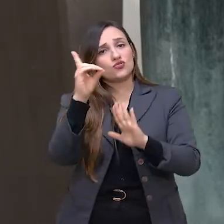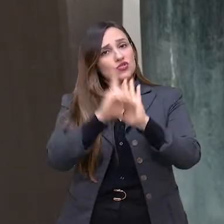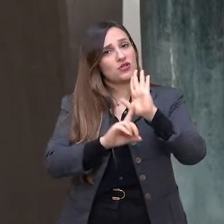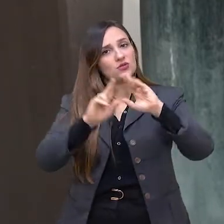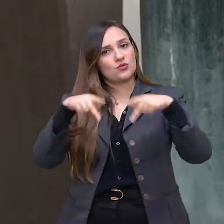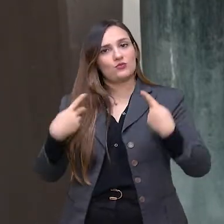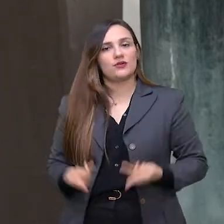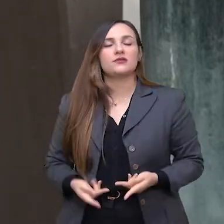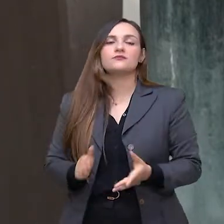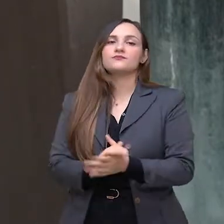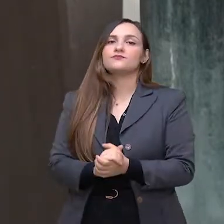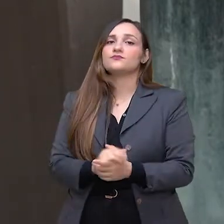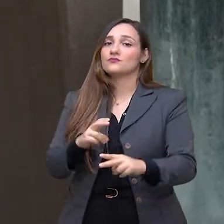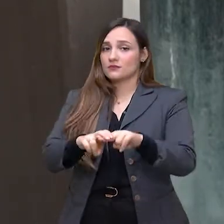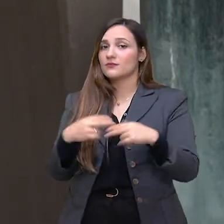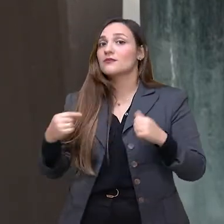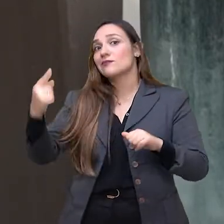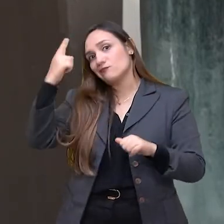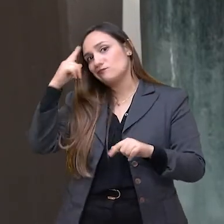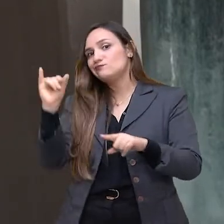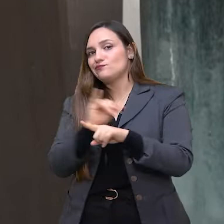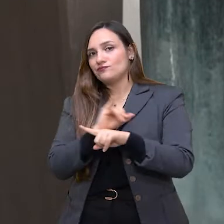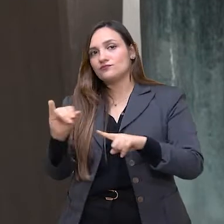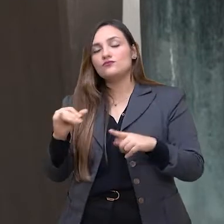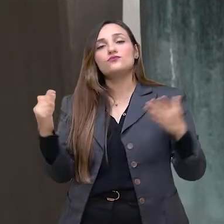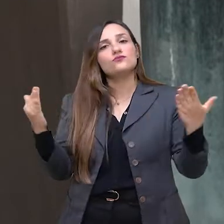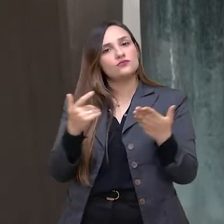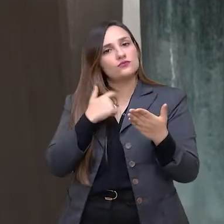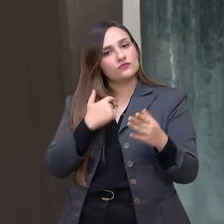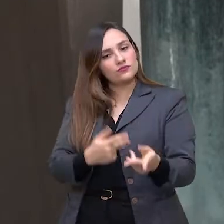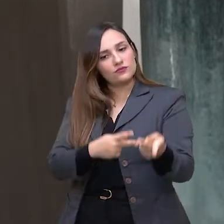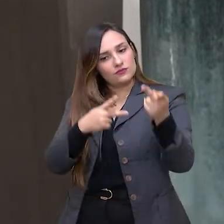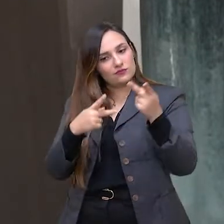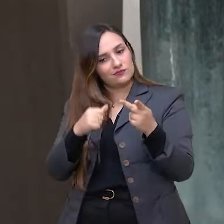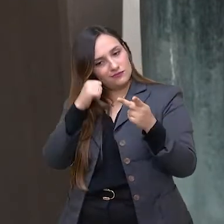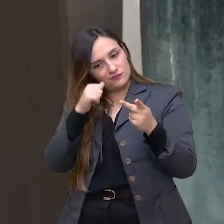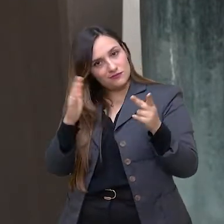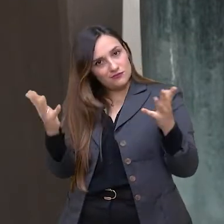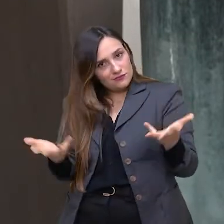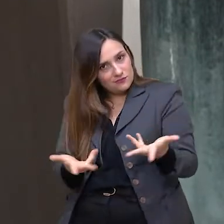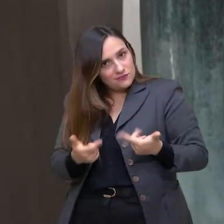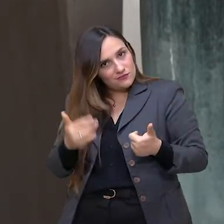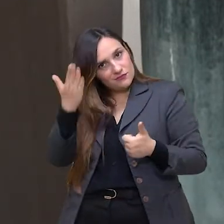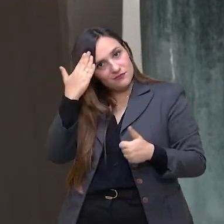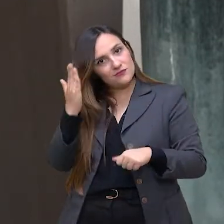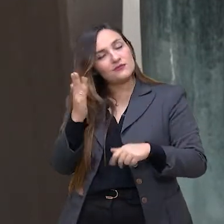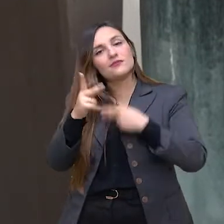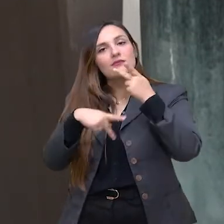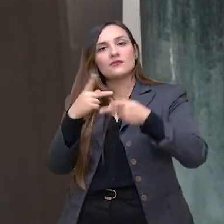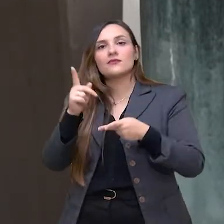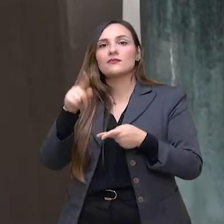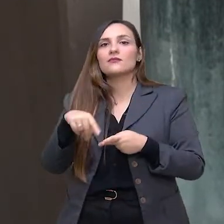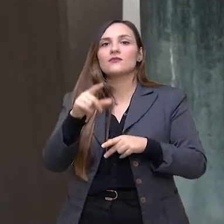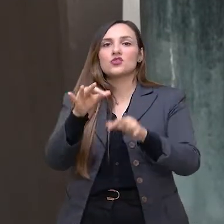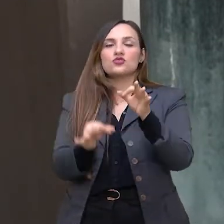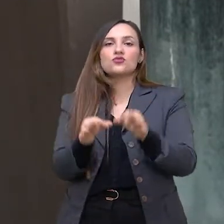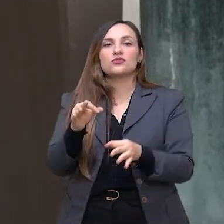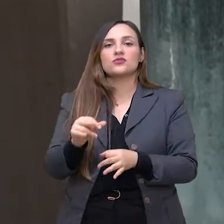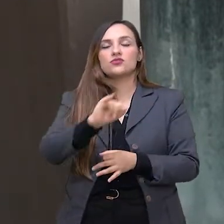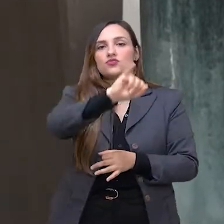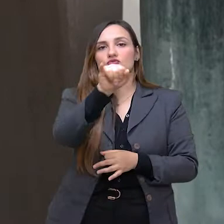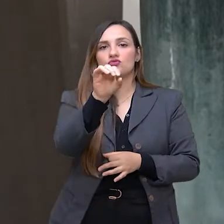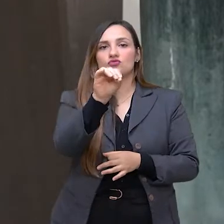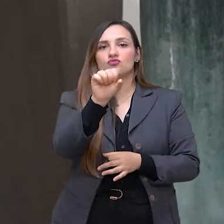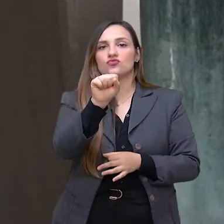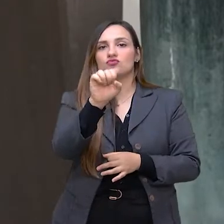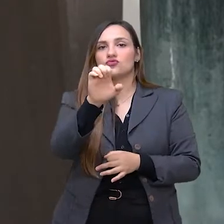E para falar sobre essa questão estratégica, a convidada do mérito da questão de hoje é a juíza